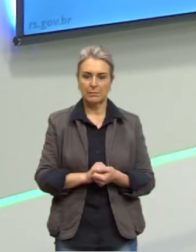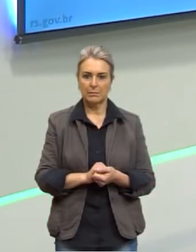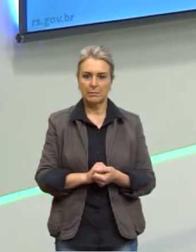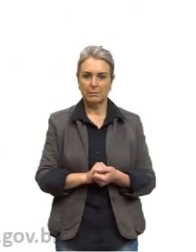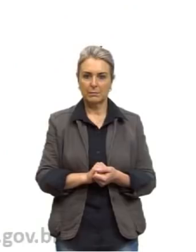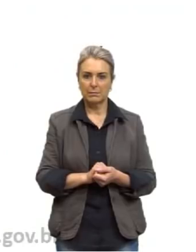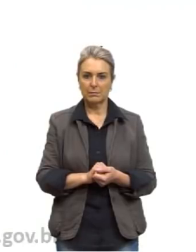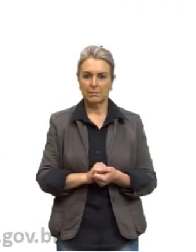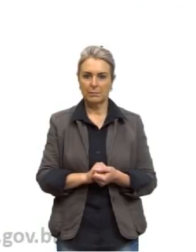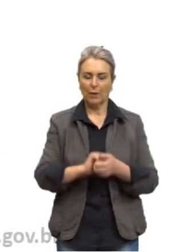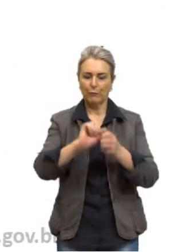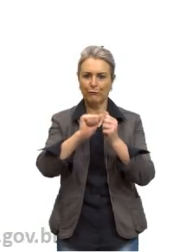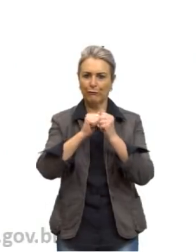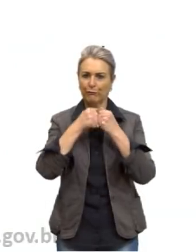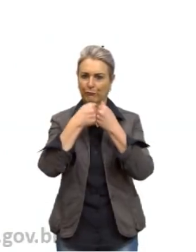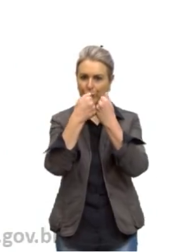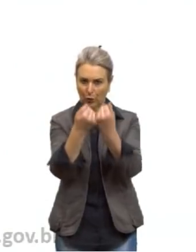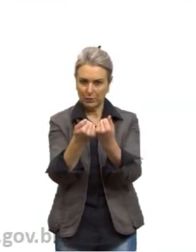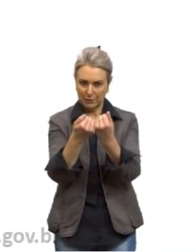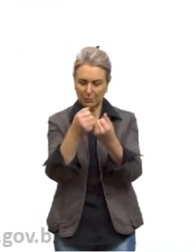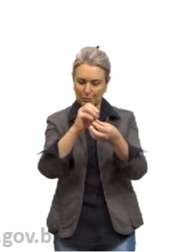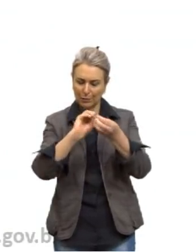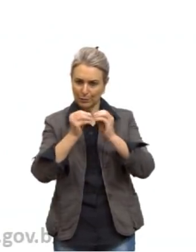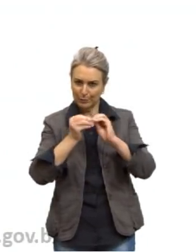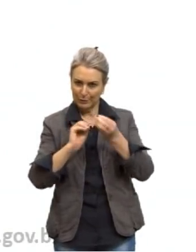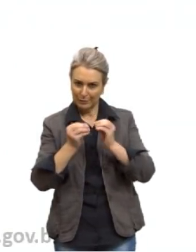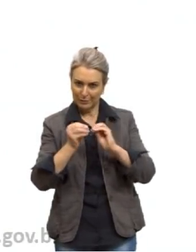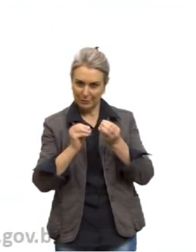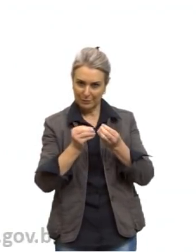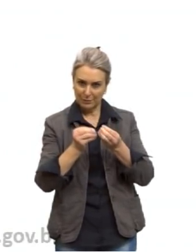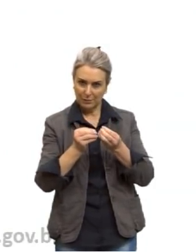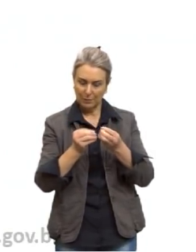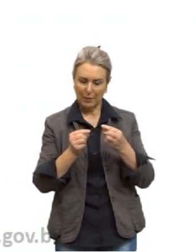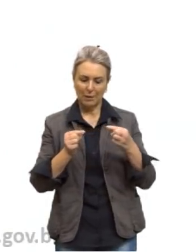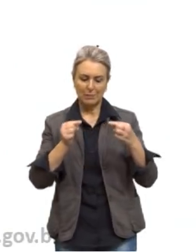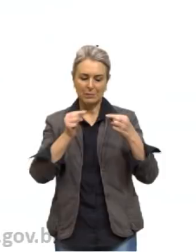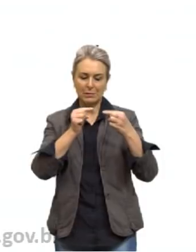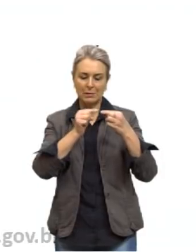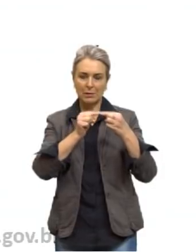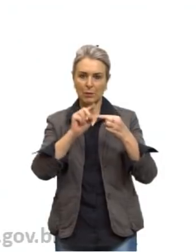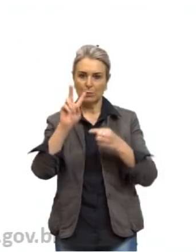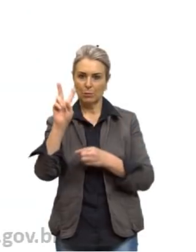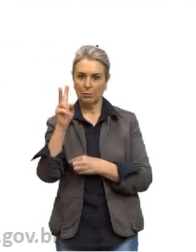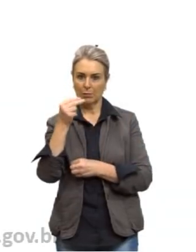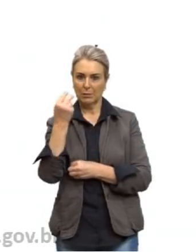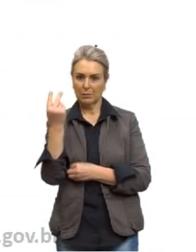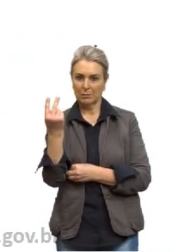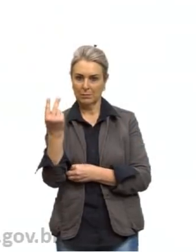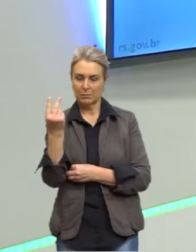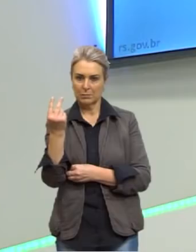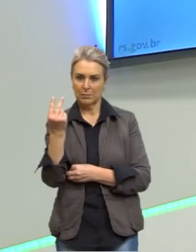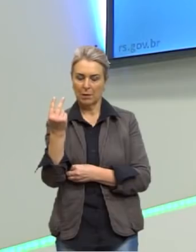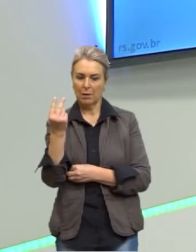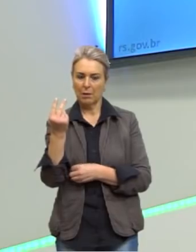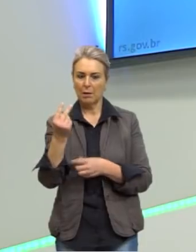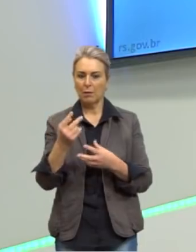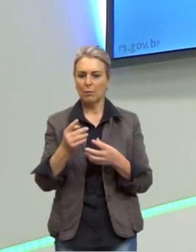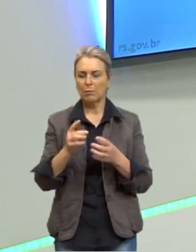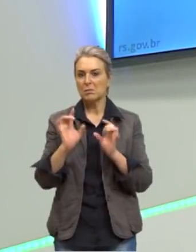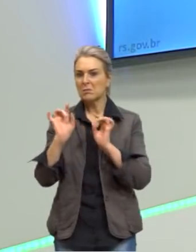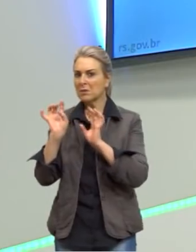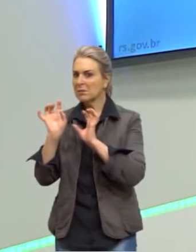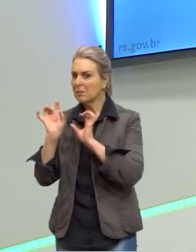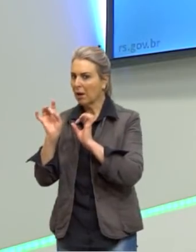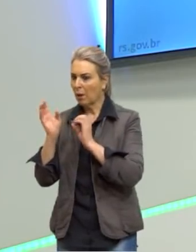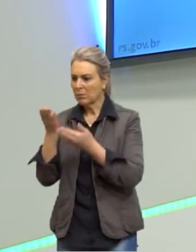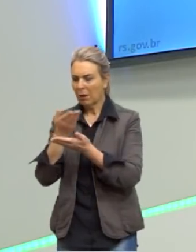as forças intermoleculares ainda só que agora a gente vai falar da ligação de hidrogênio esse caso é um caso específico de